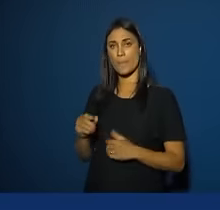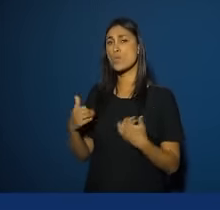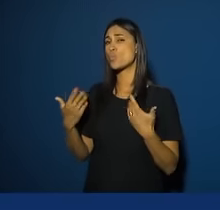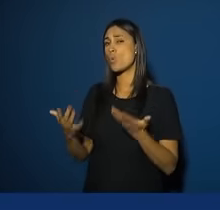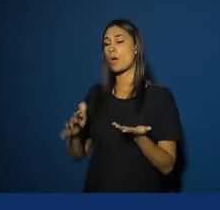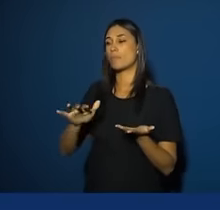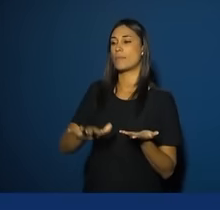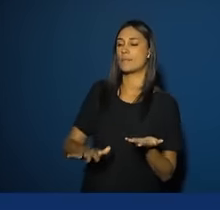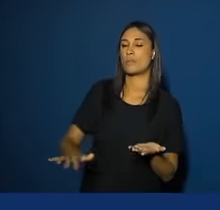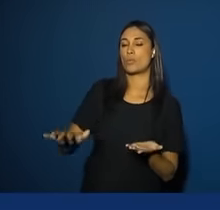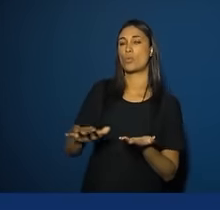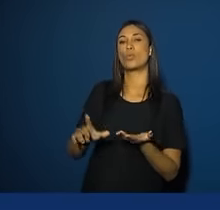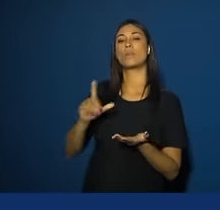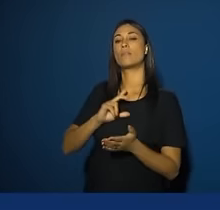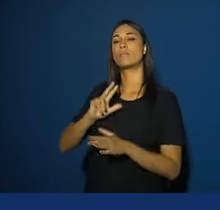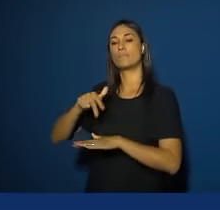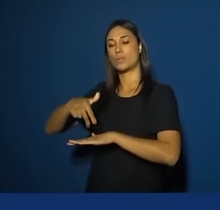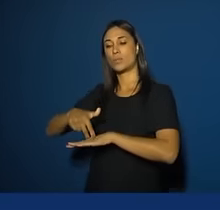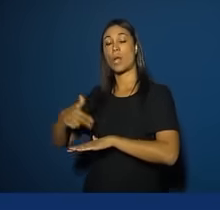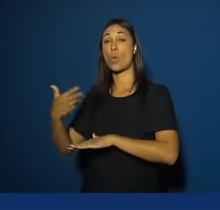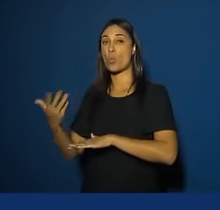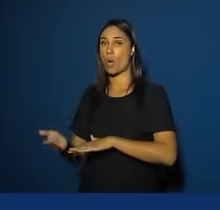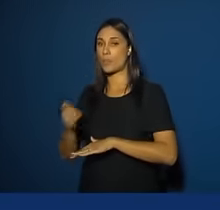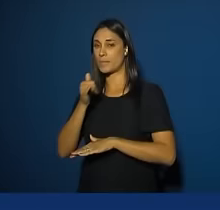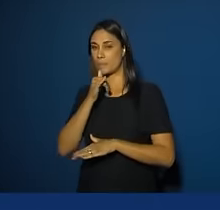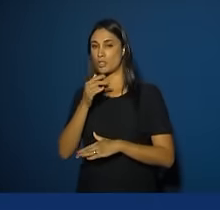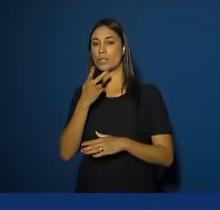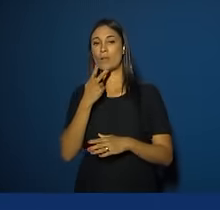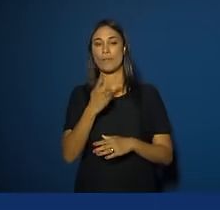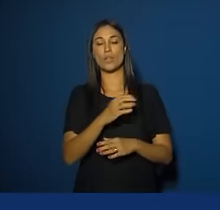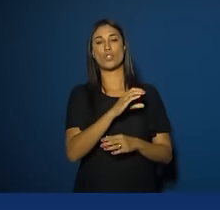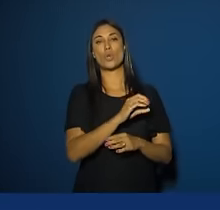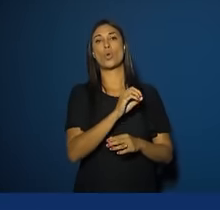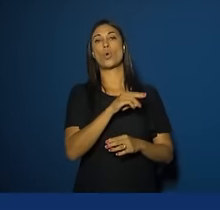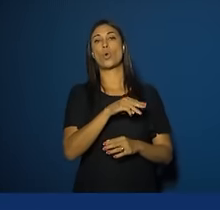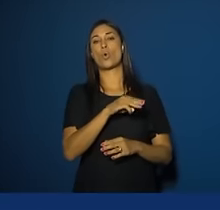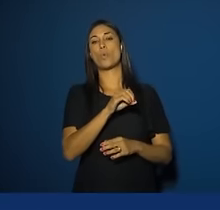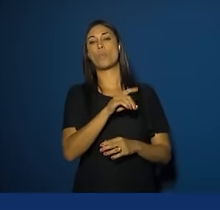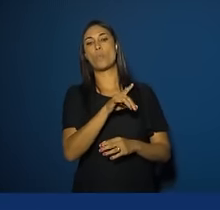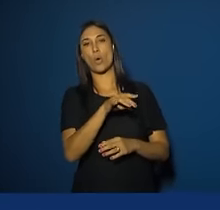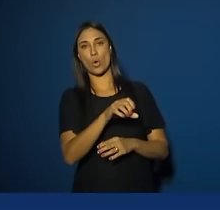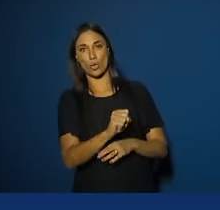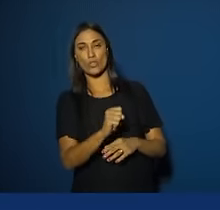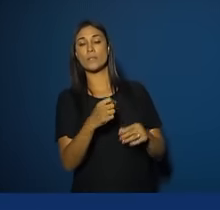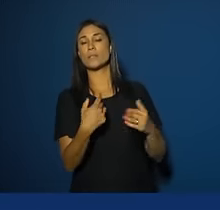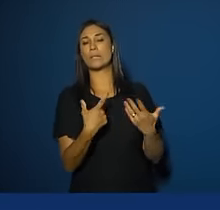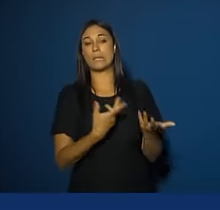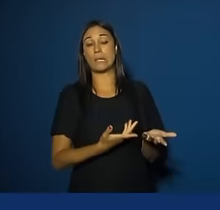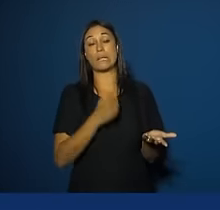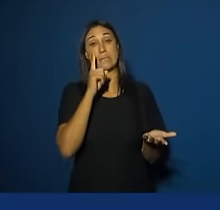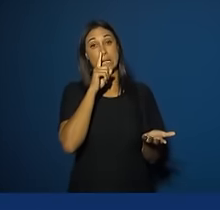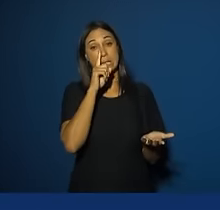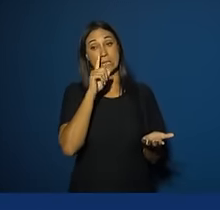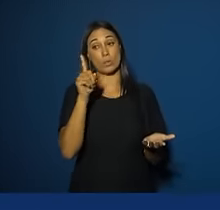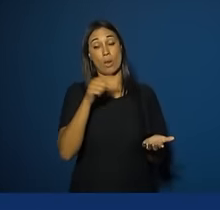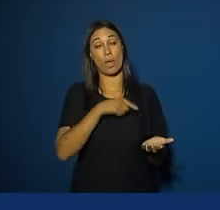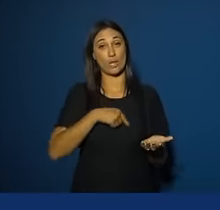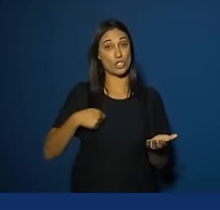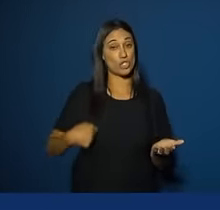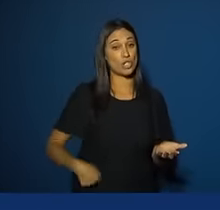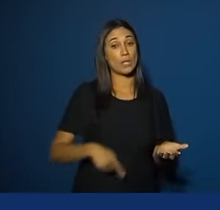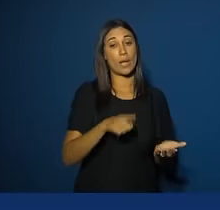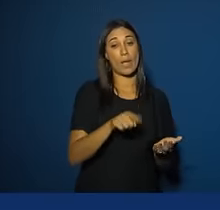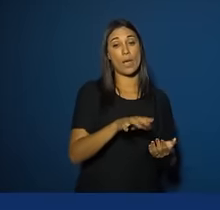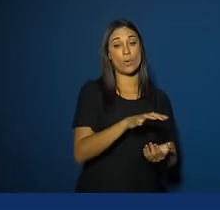que setores se posicionar? Tá? A gente estava aqui falando de commodities, com todo esse risco China, é um